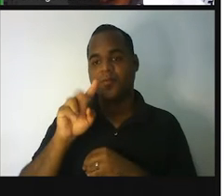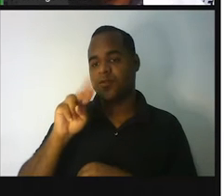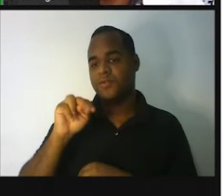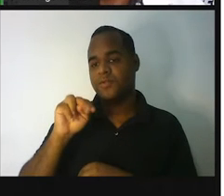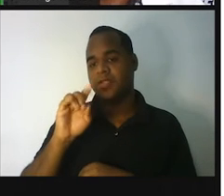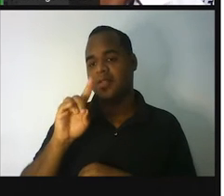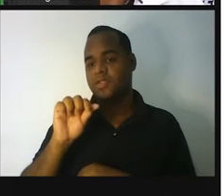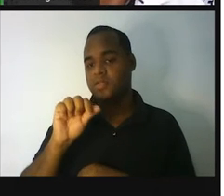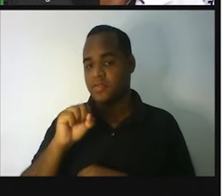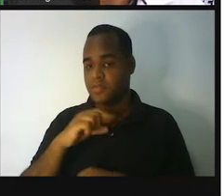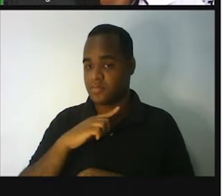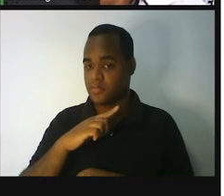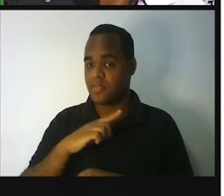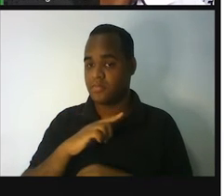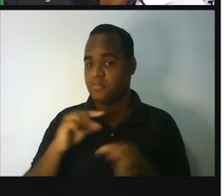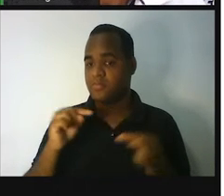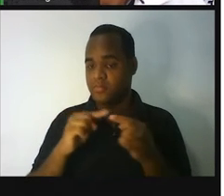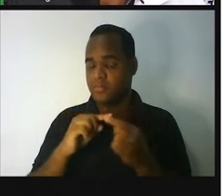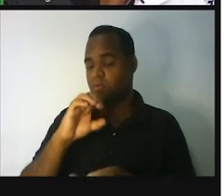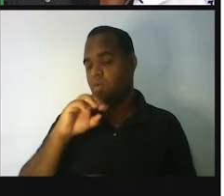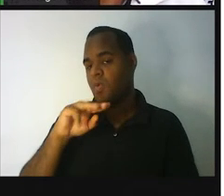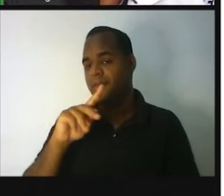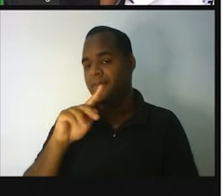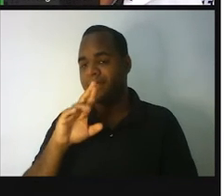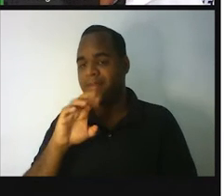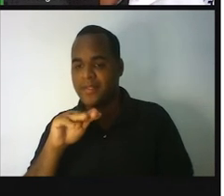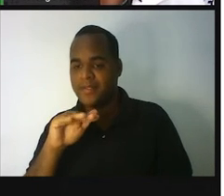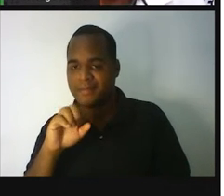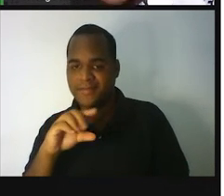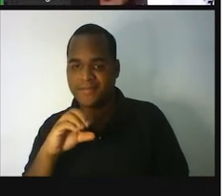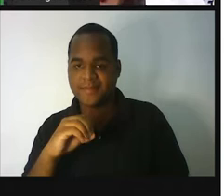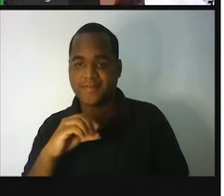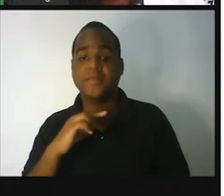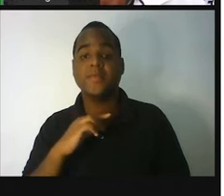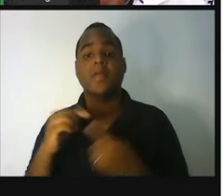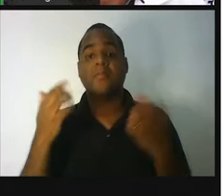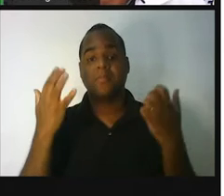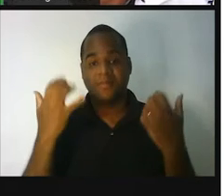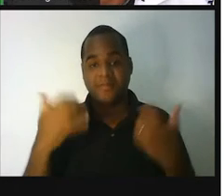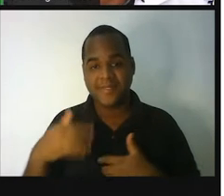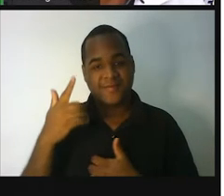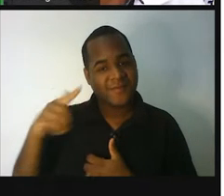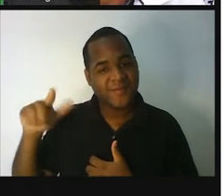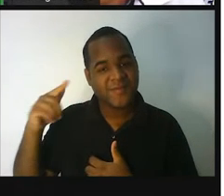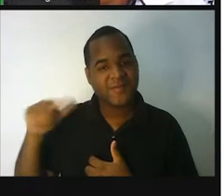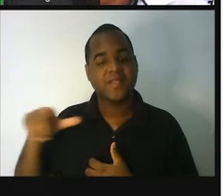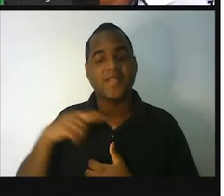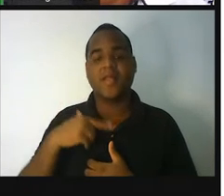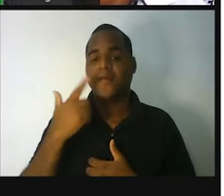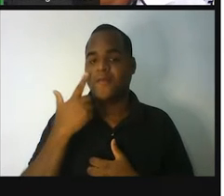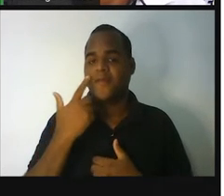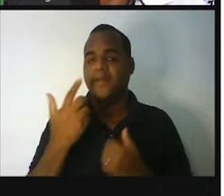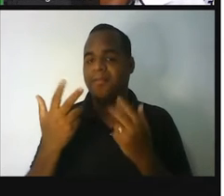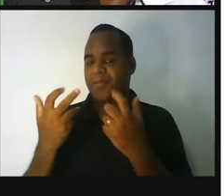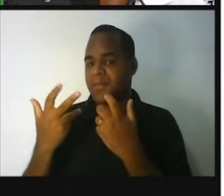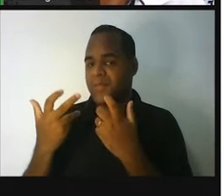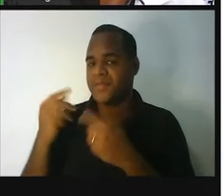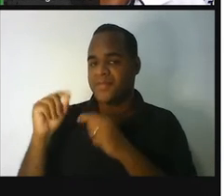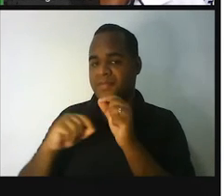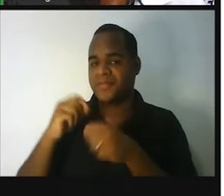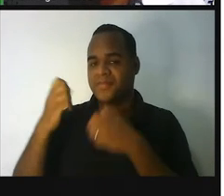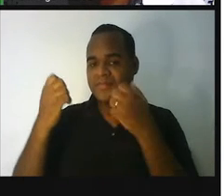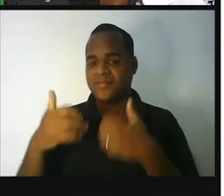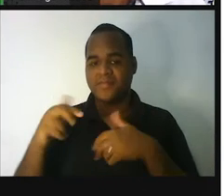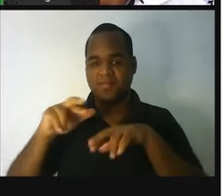de o primeiro né eu tenho medo que mais uma vez que você olhar a sua volta você vai perceber